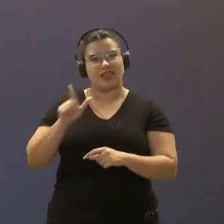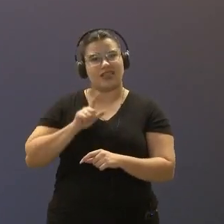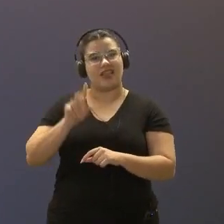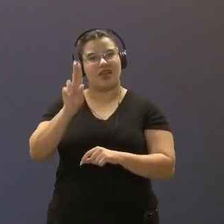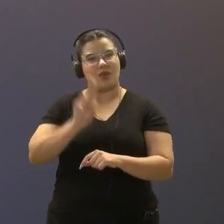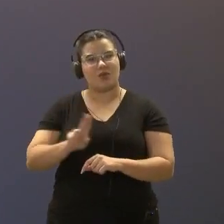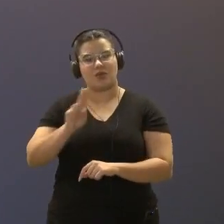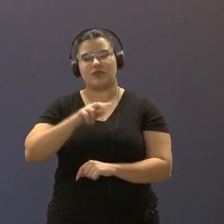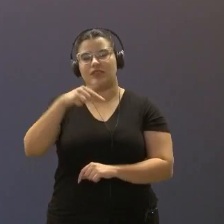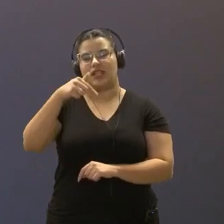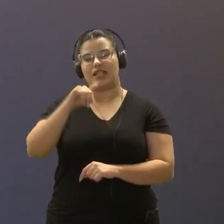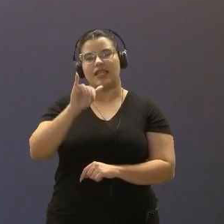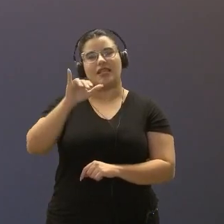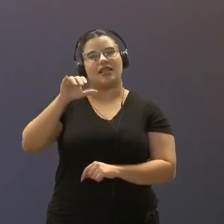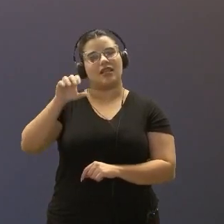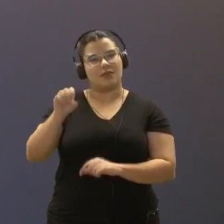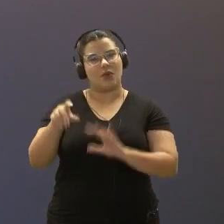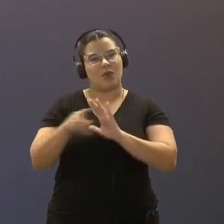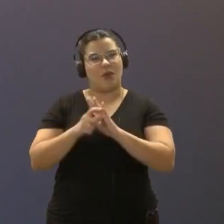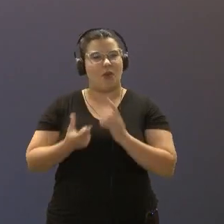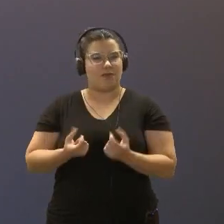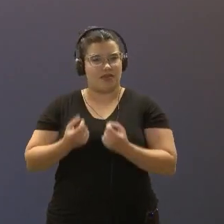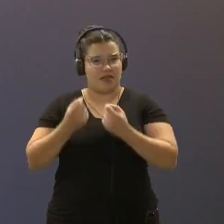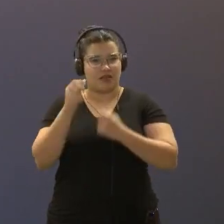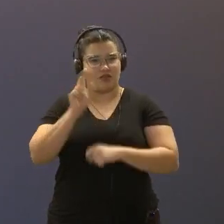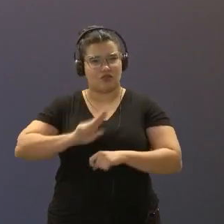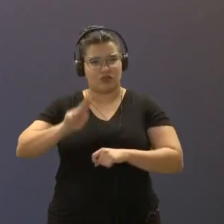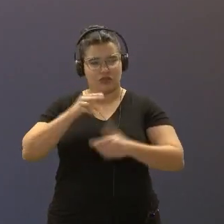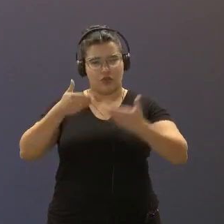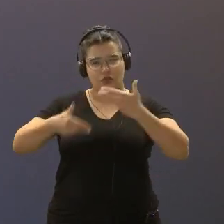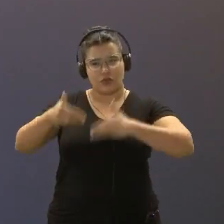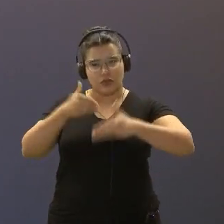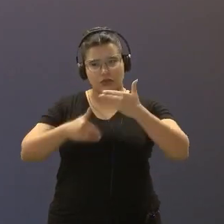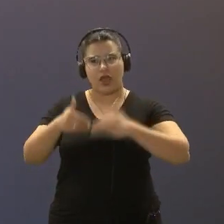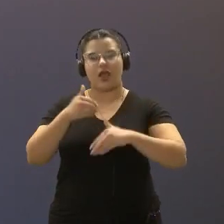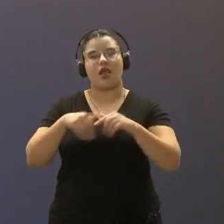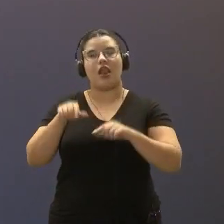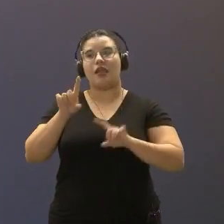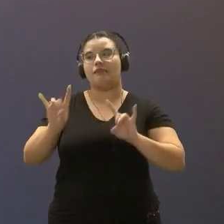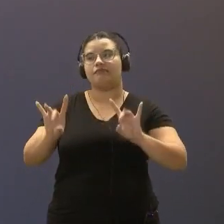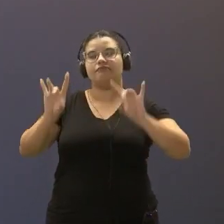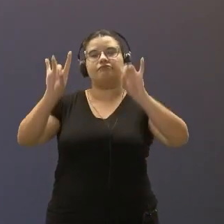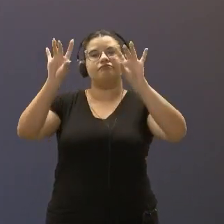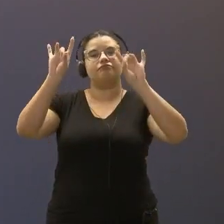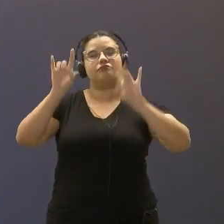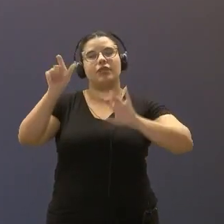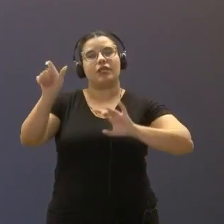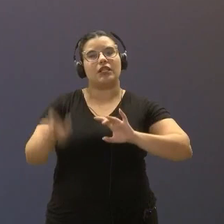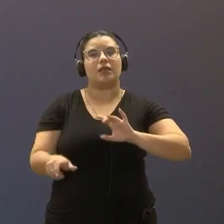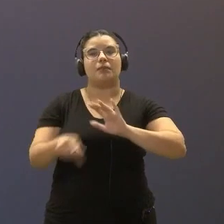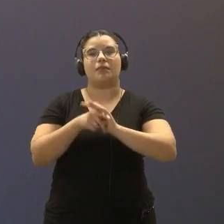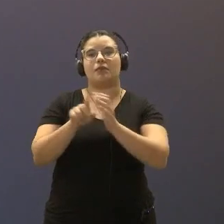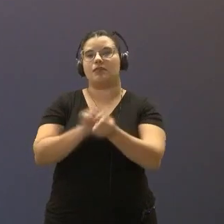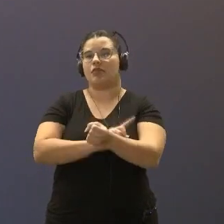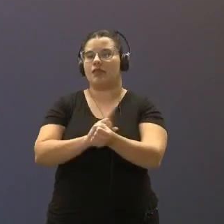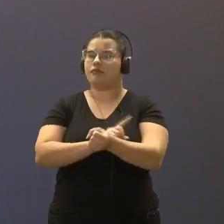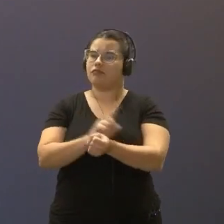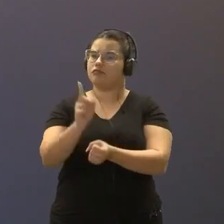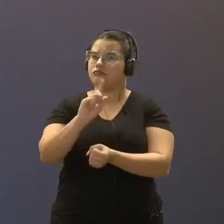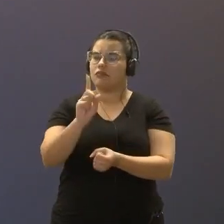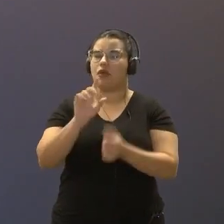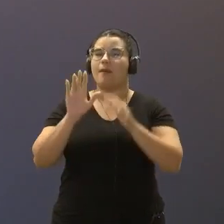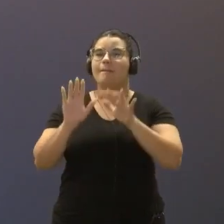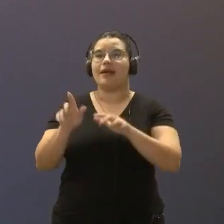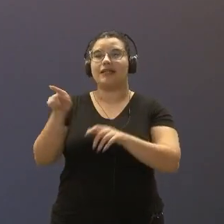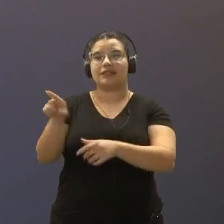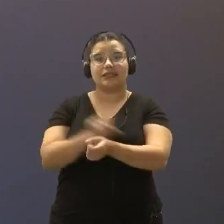que eu também faço. Eu concordo plenamente. Acho que não é uma exclusividade do paciente com diabetes. O paciente